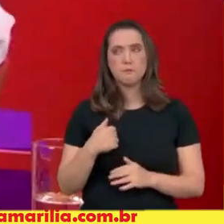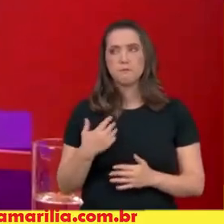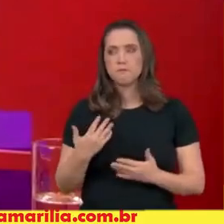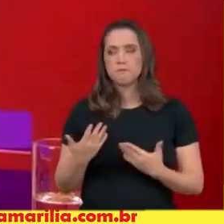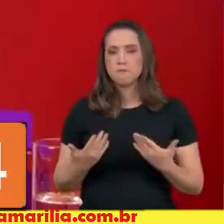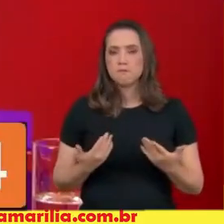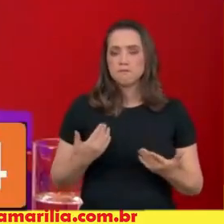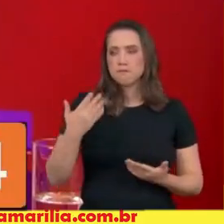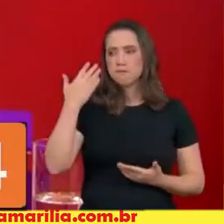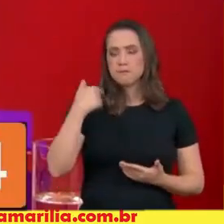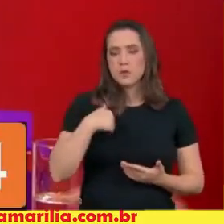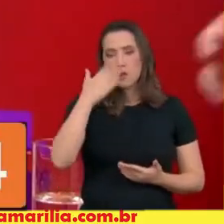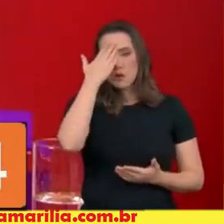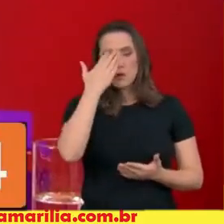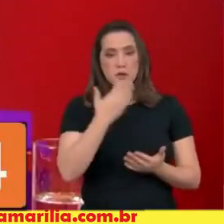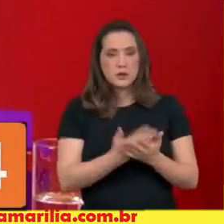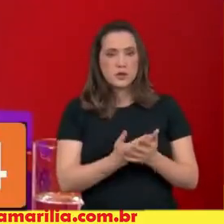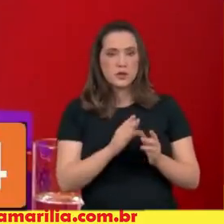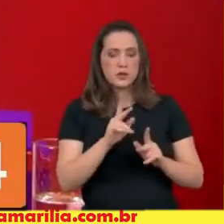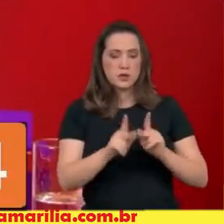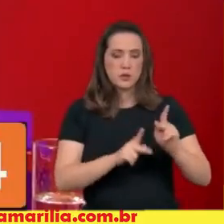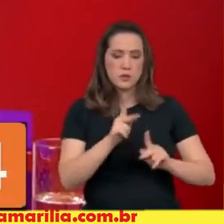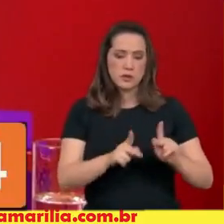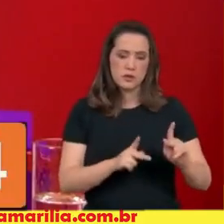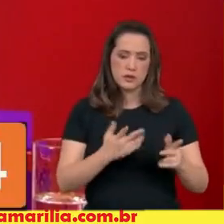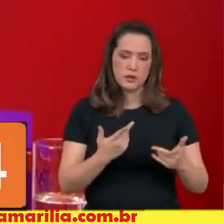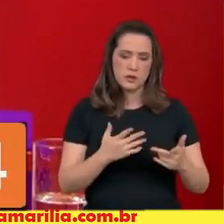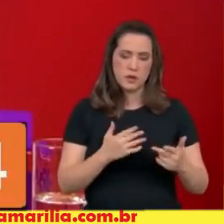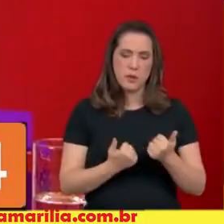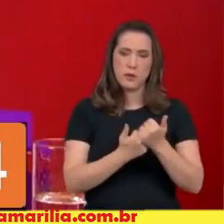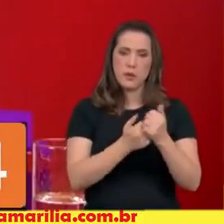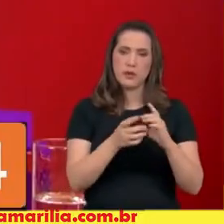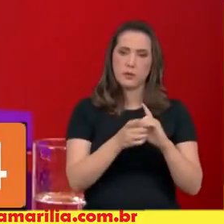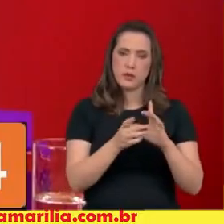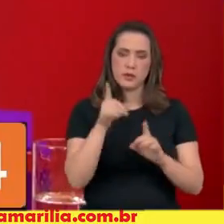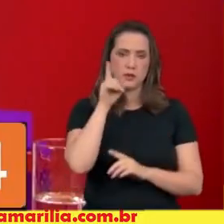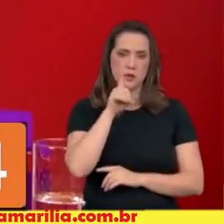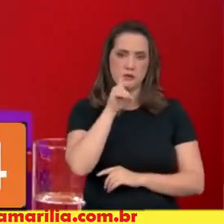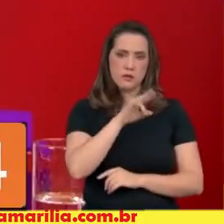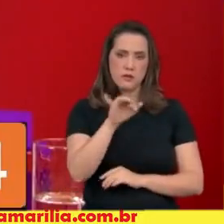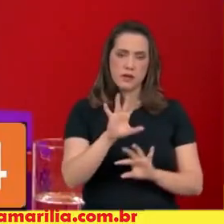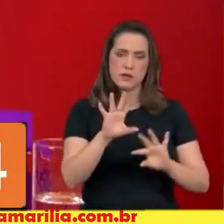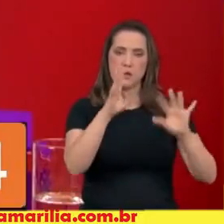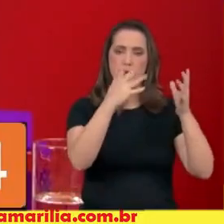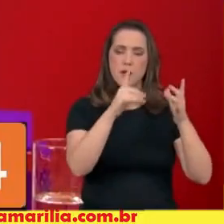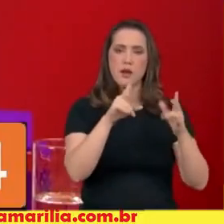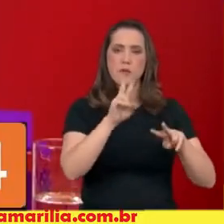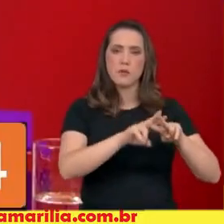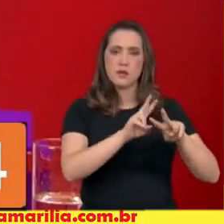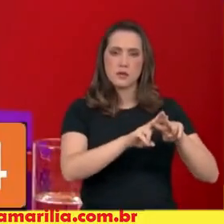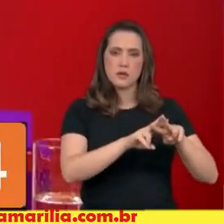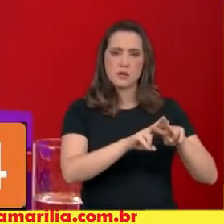uma grande parte da população pró-democracia nos Estados Unidos vai celebrar a prisão de